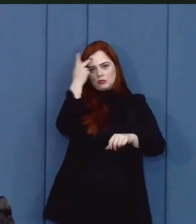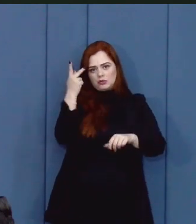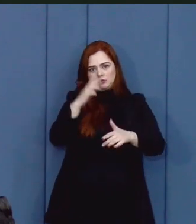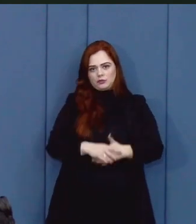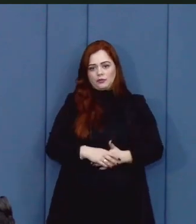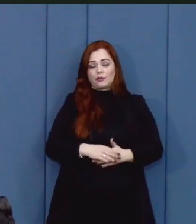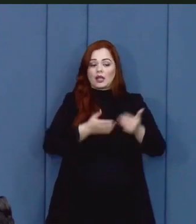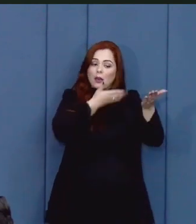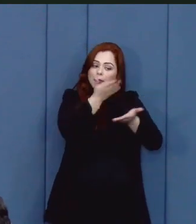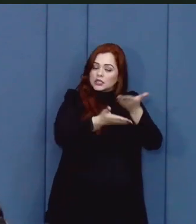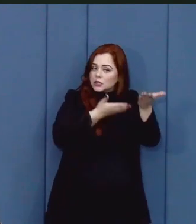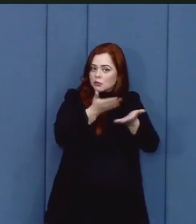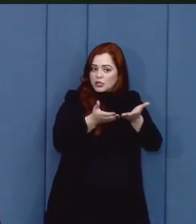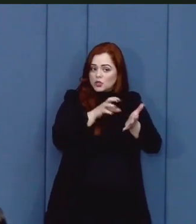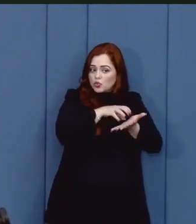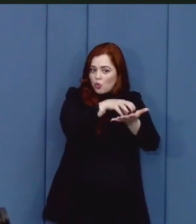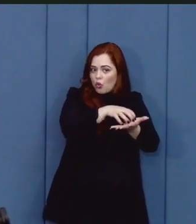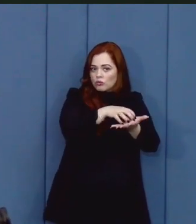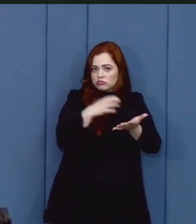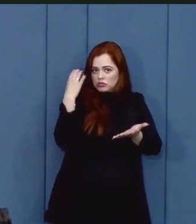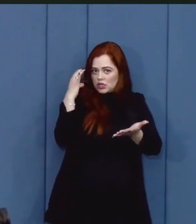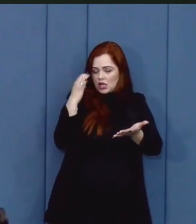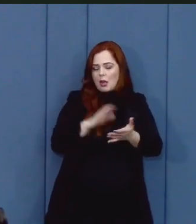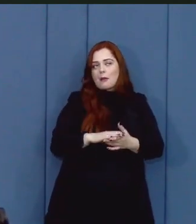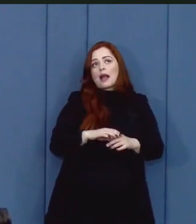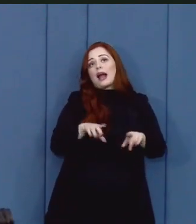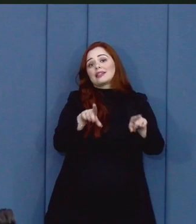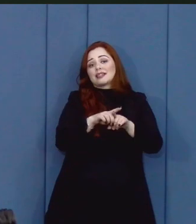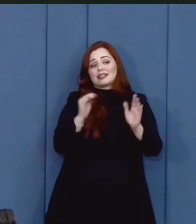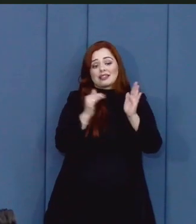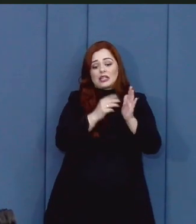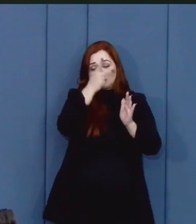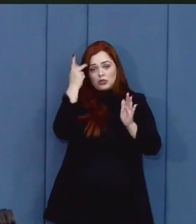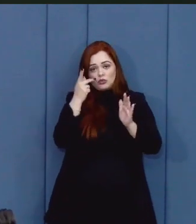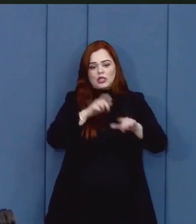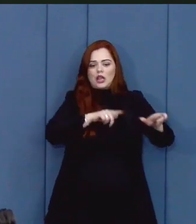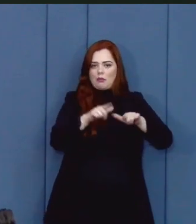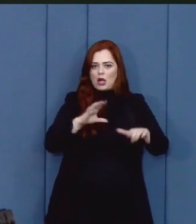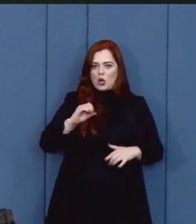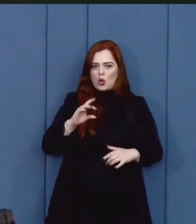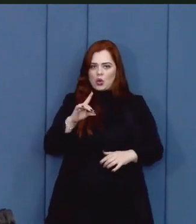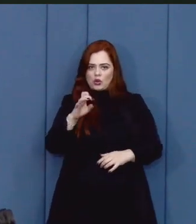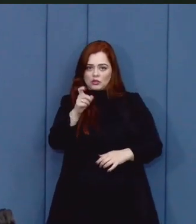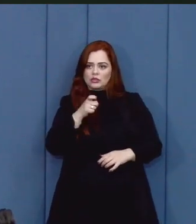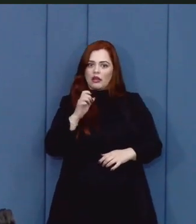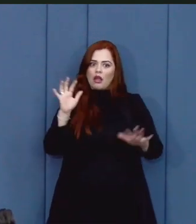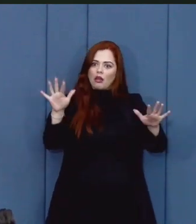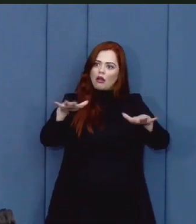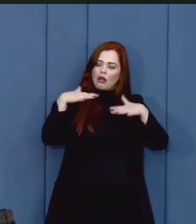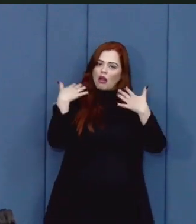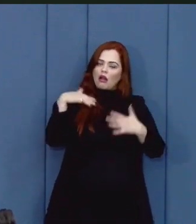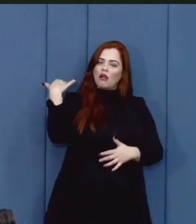E a participação científica num órgão como esse, eu acho que mesmo quem participa do Codex, é impressionante,